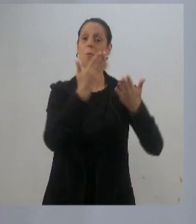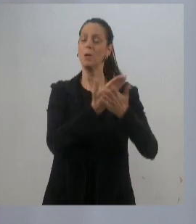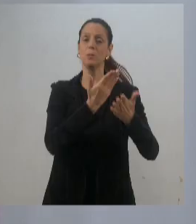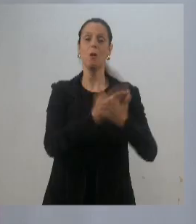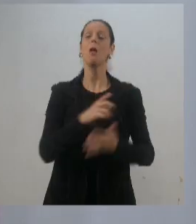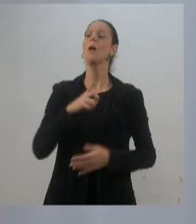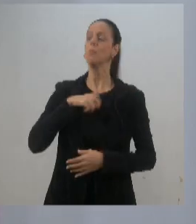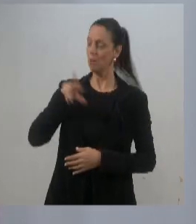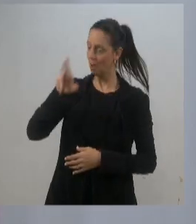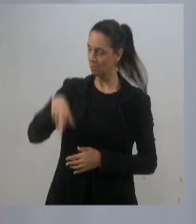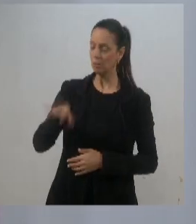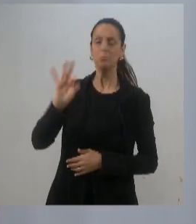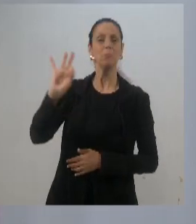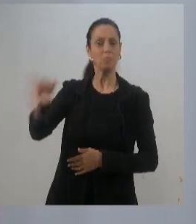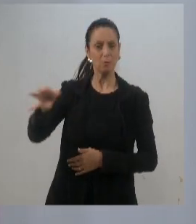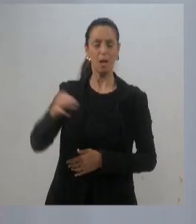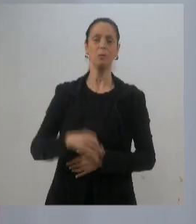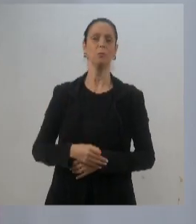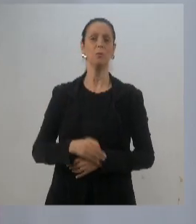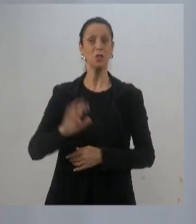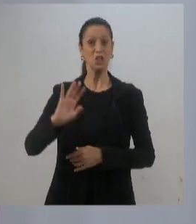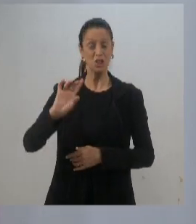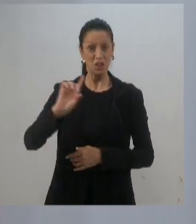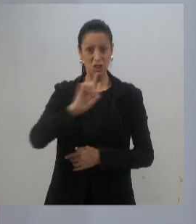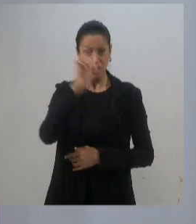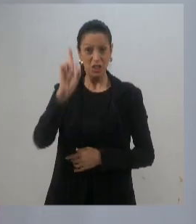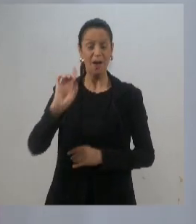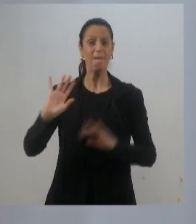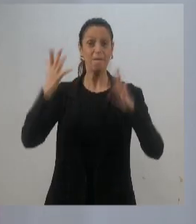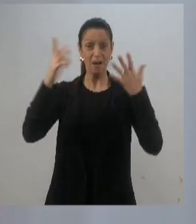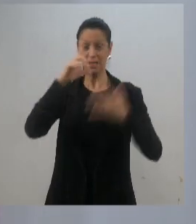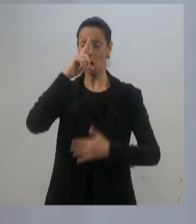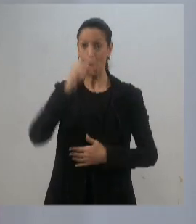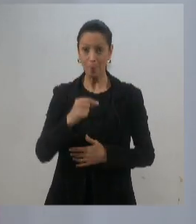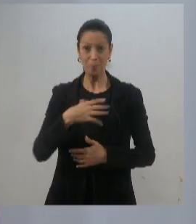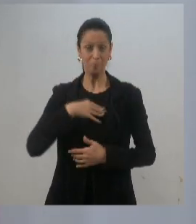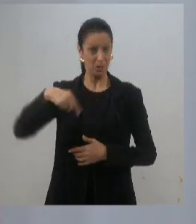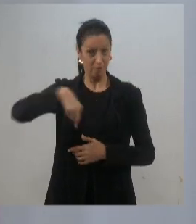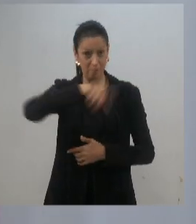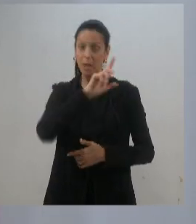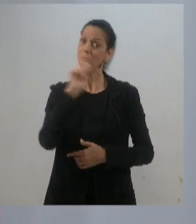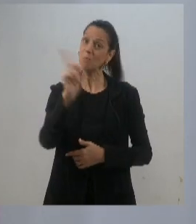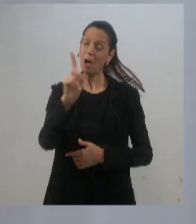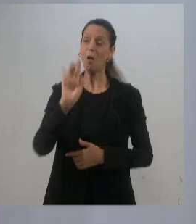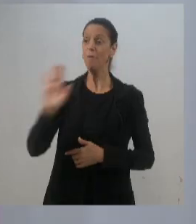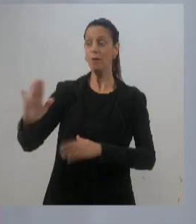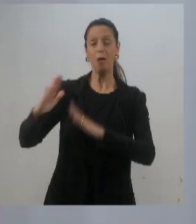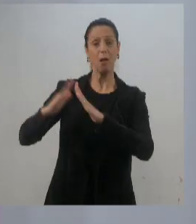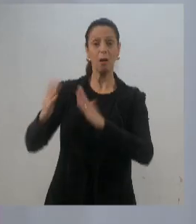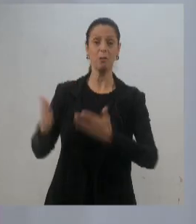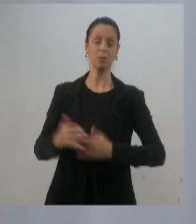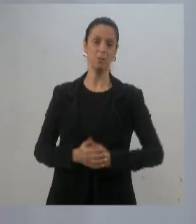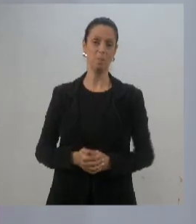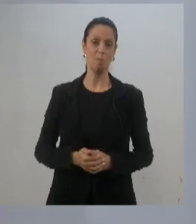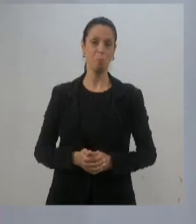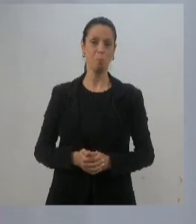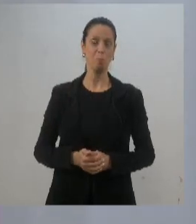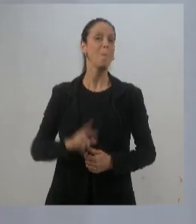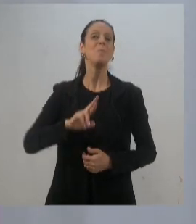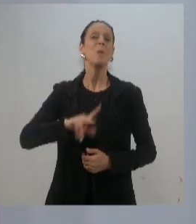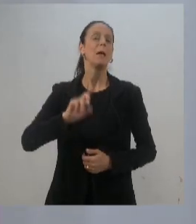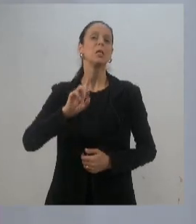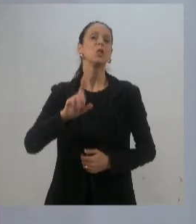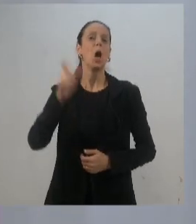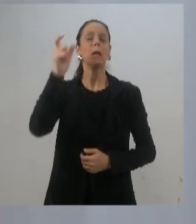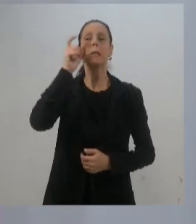muito certo de não deixar a criança participar desse show de horrores. Então não se trata de demonizar